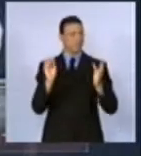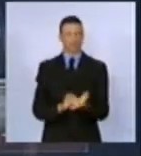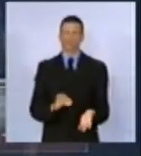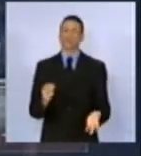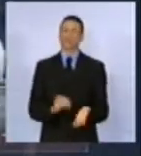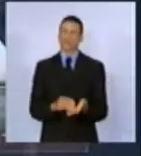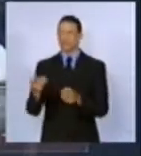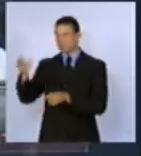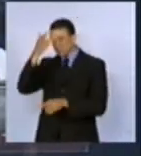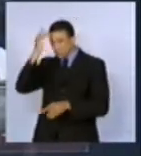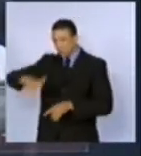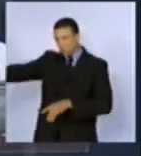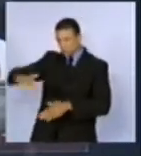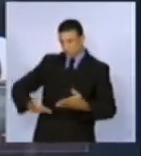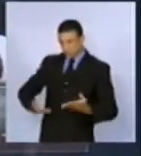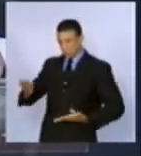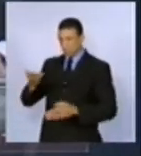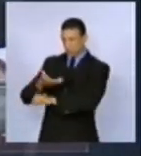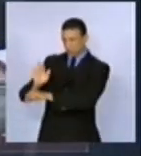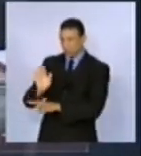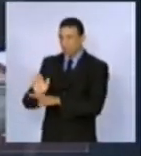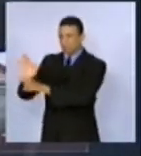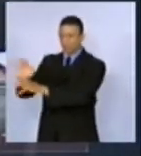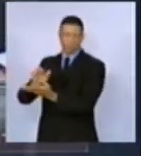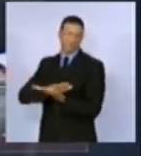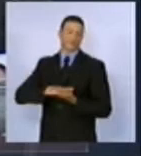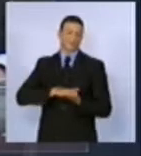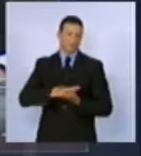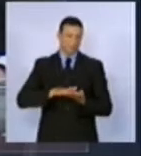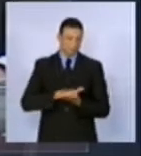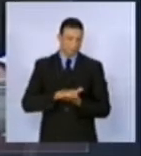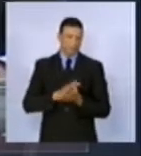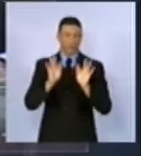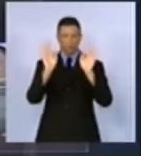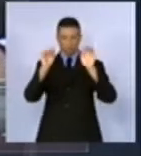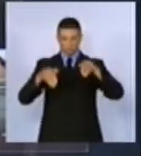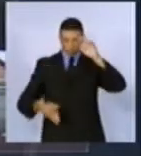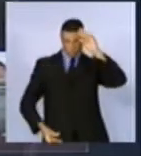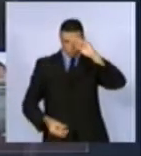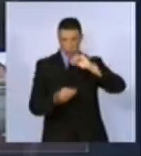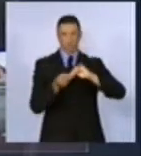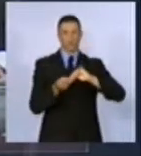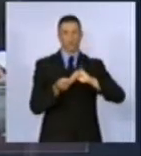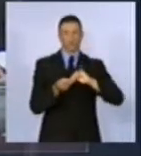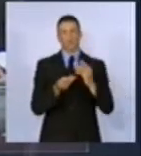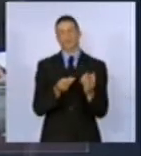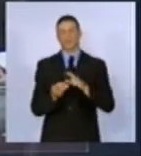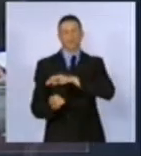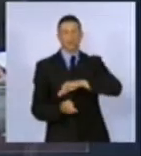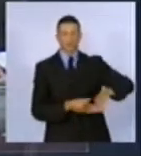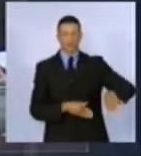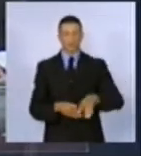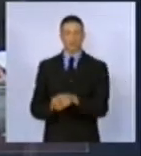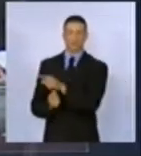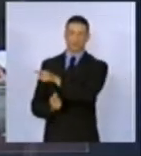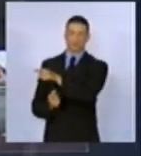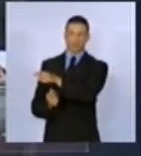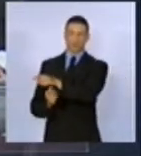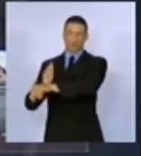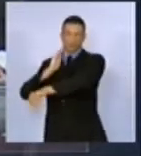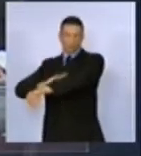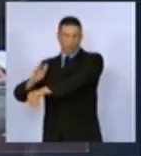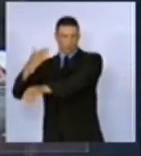a estação produtiva dos Trabalhadores a ouvir a questão da implementação da lei da